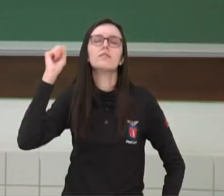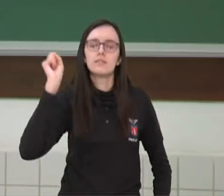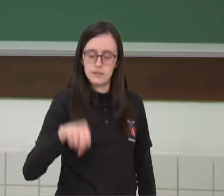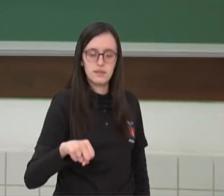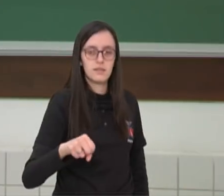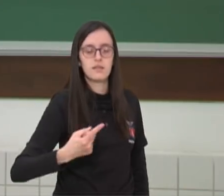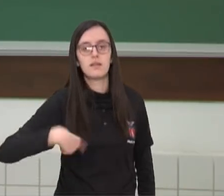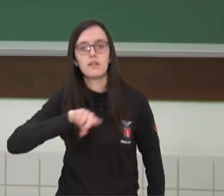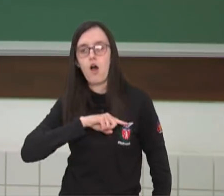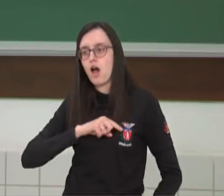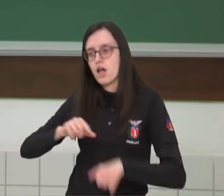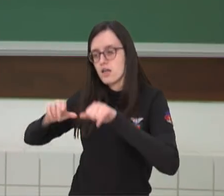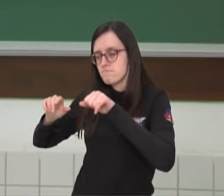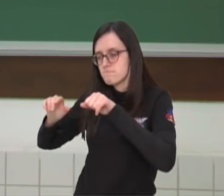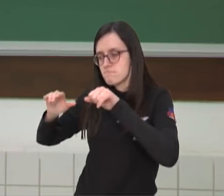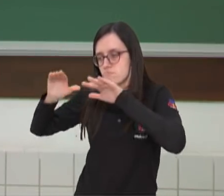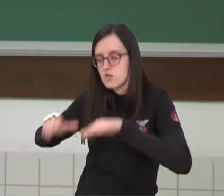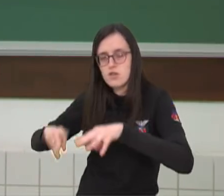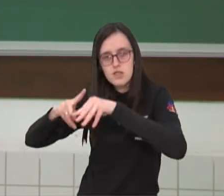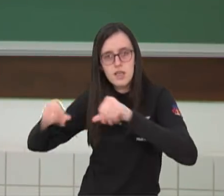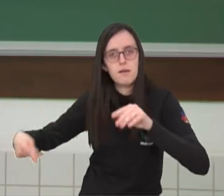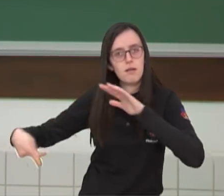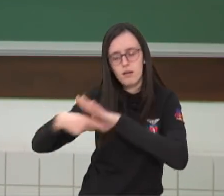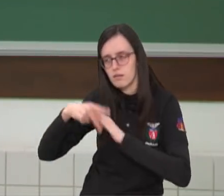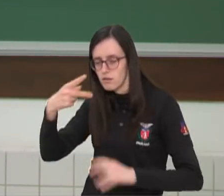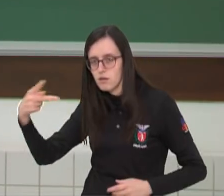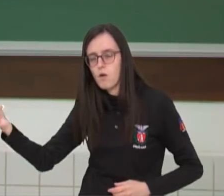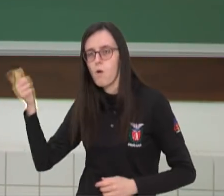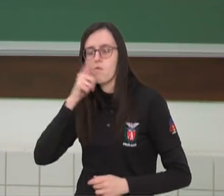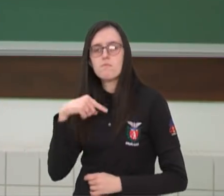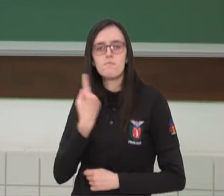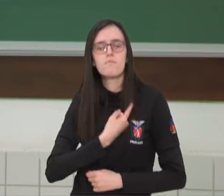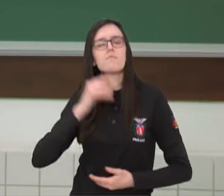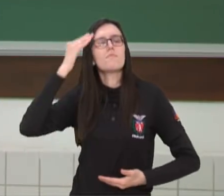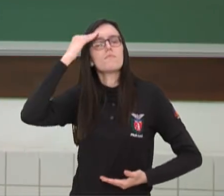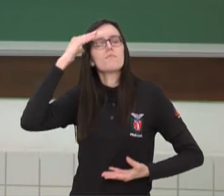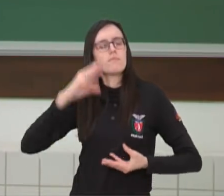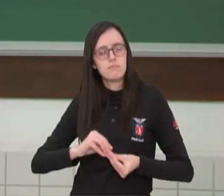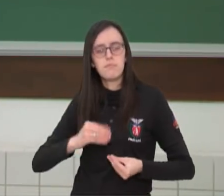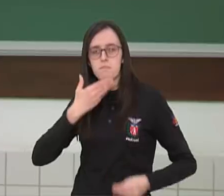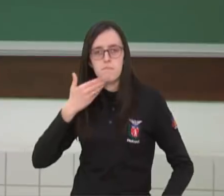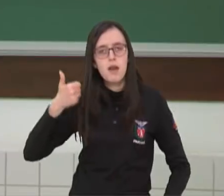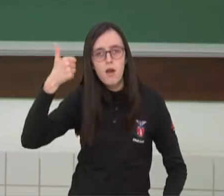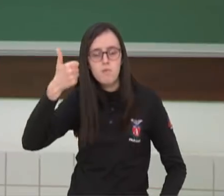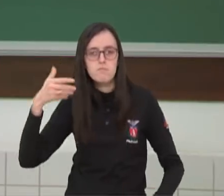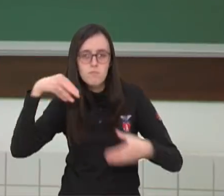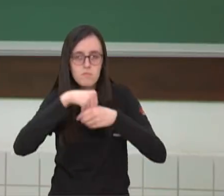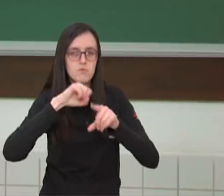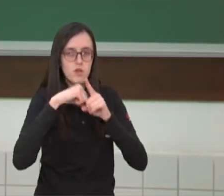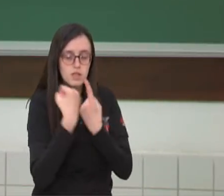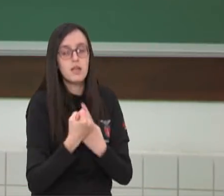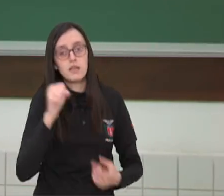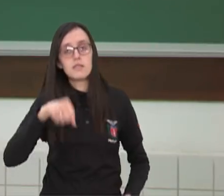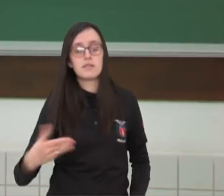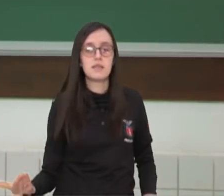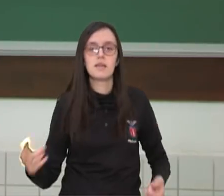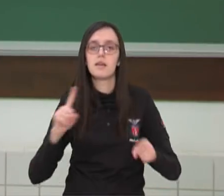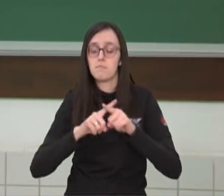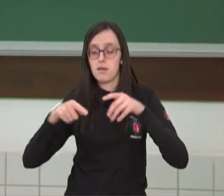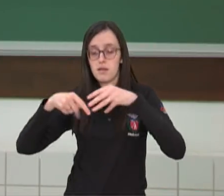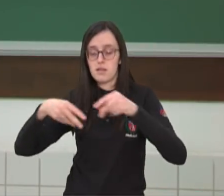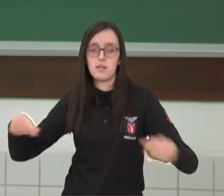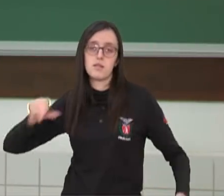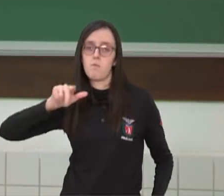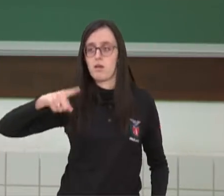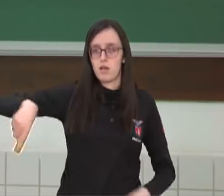Vamos deixá-los numa terra própria para até a gente conseguir entender eles e integrá-los à sociedade? Sim. Mas essa terra